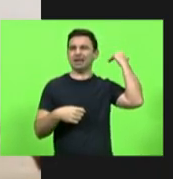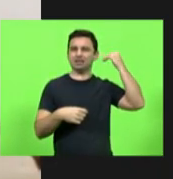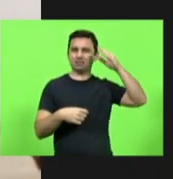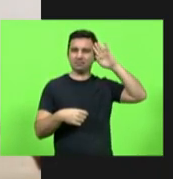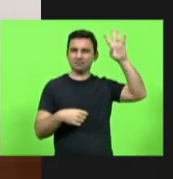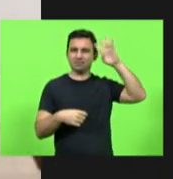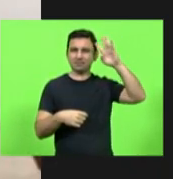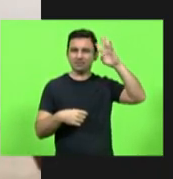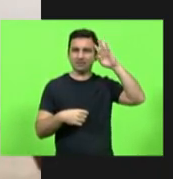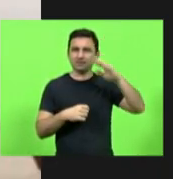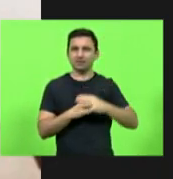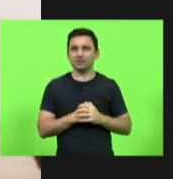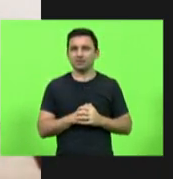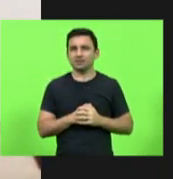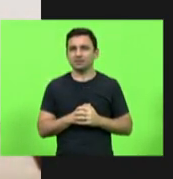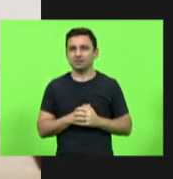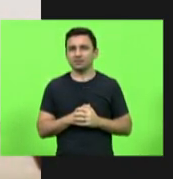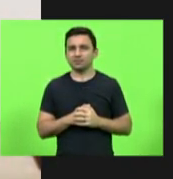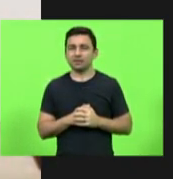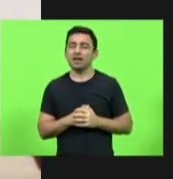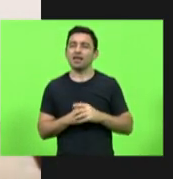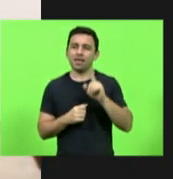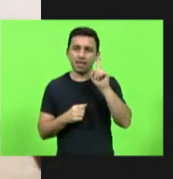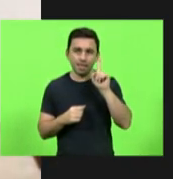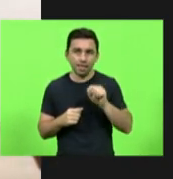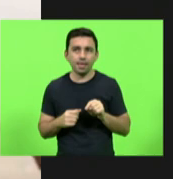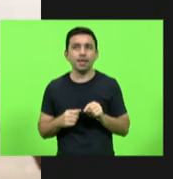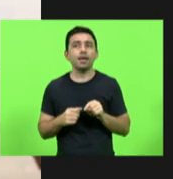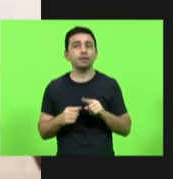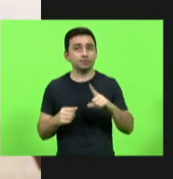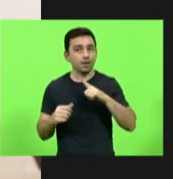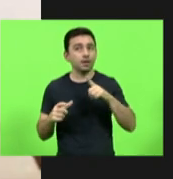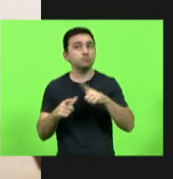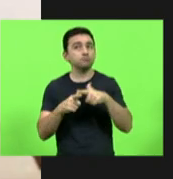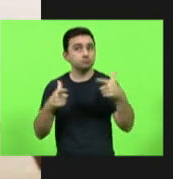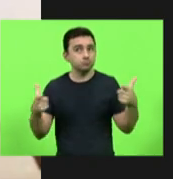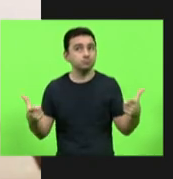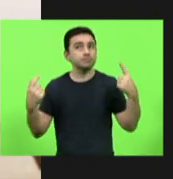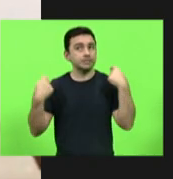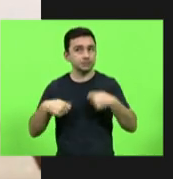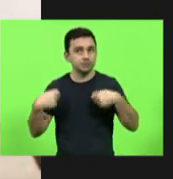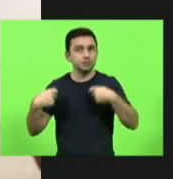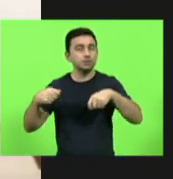nessa tarefa. Eu acho que é uma dimensão muito grande, muito necessária ser